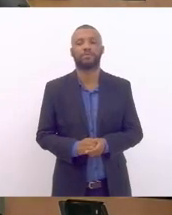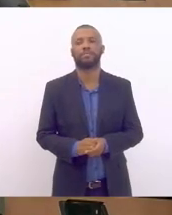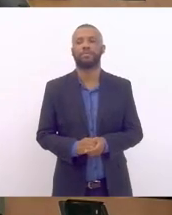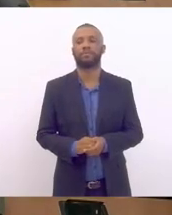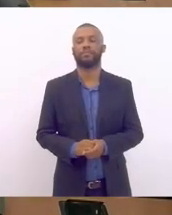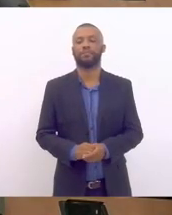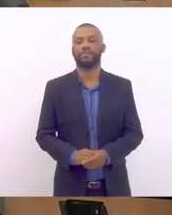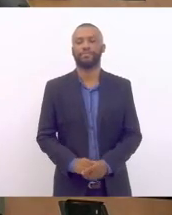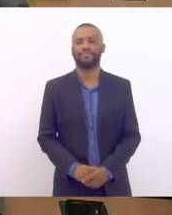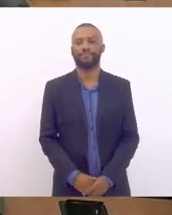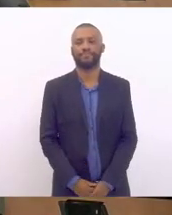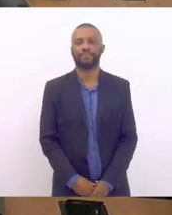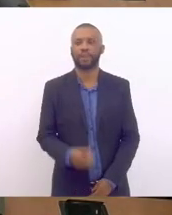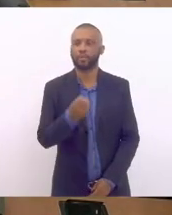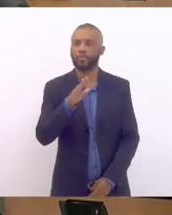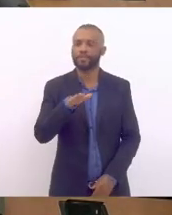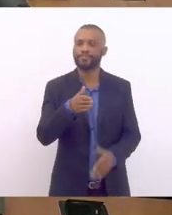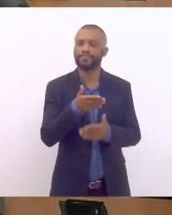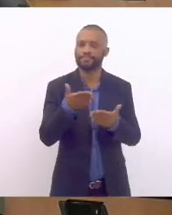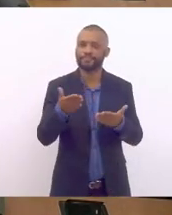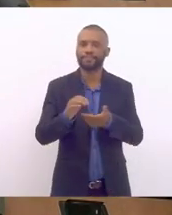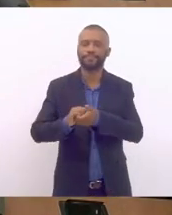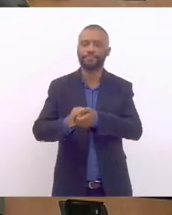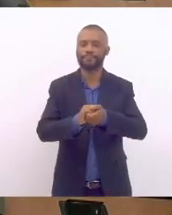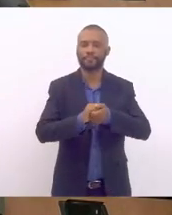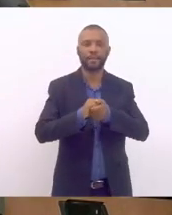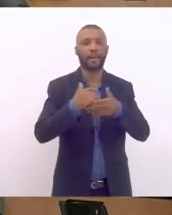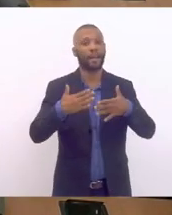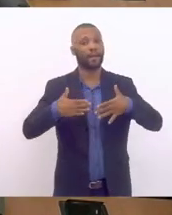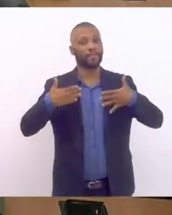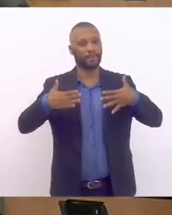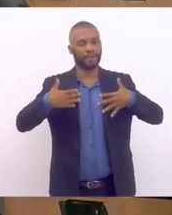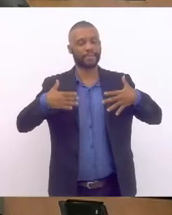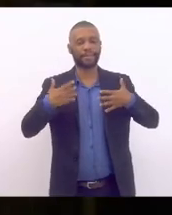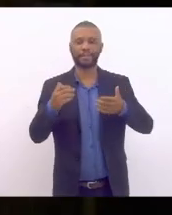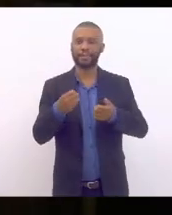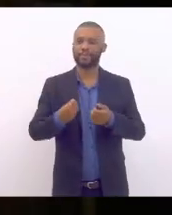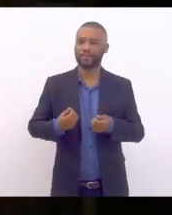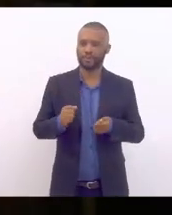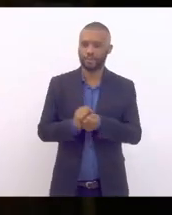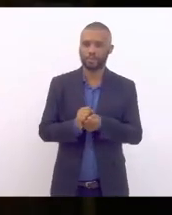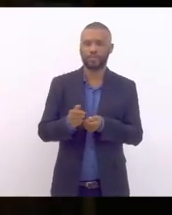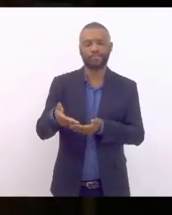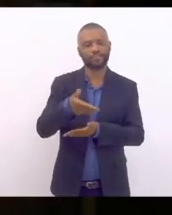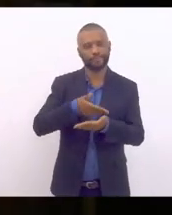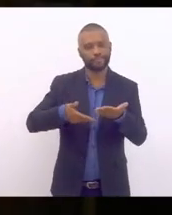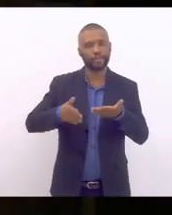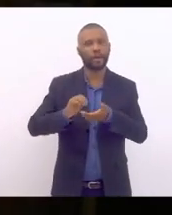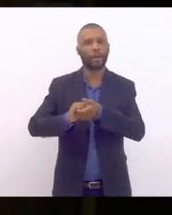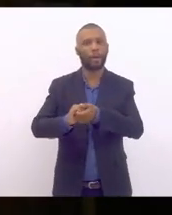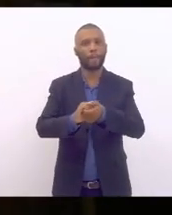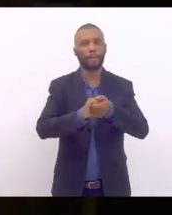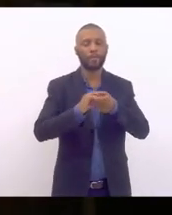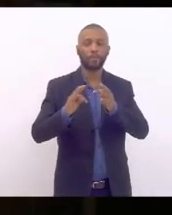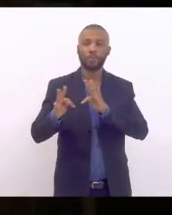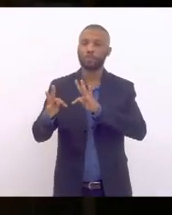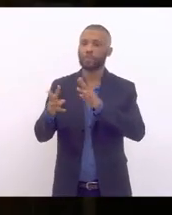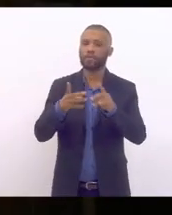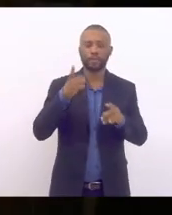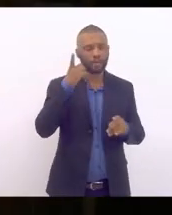Oi boa tarde a todos e todos é uma alegria está aqui cumprimento todos os deputados